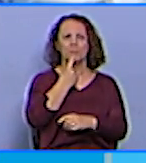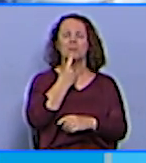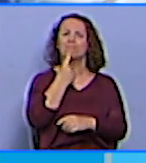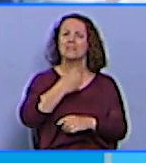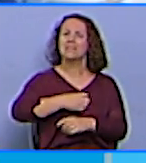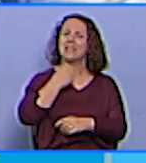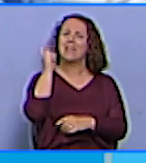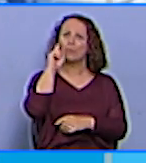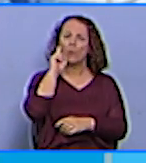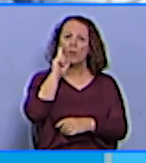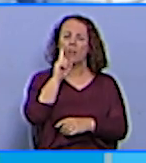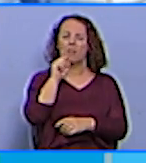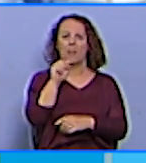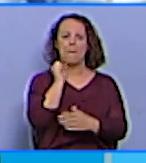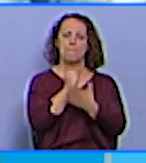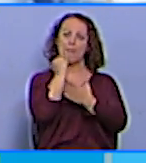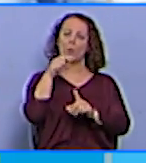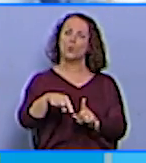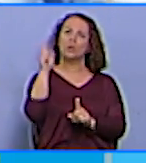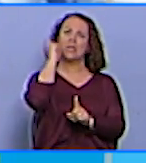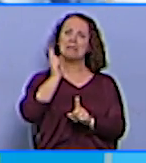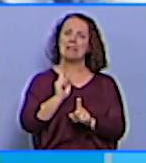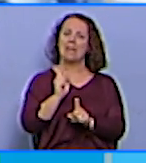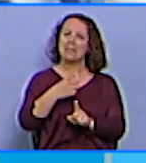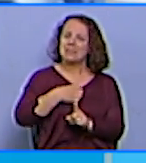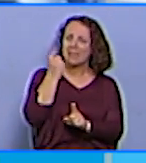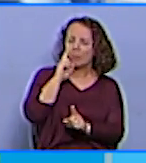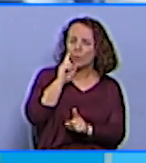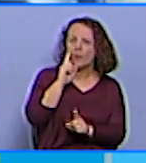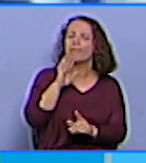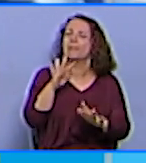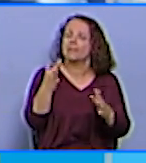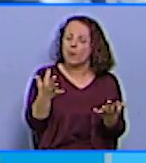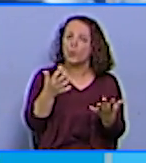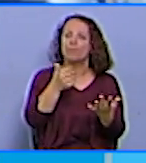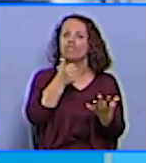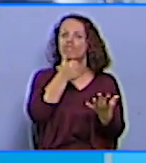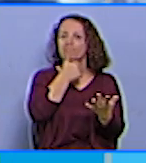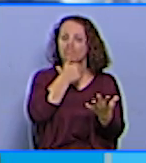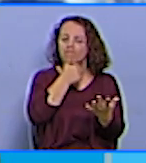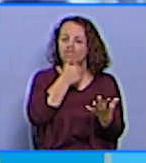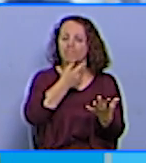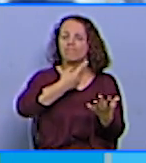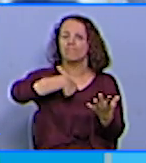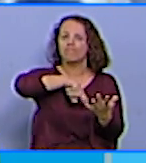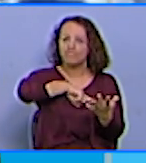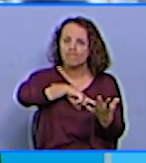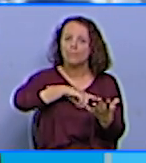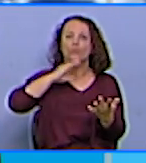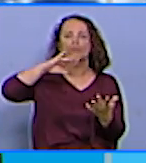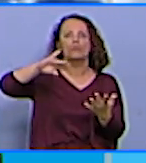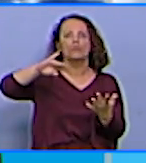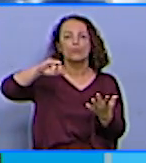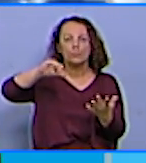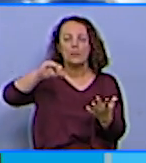haver esta referência, esta marca do dia e optámos então por deslocalizar, por assim dizer, a peregrinação, fazer de